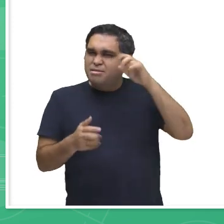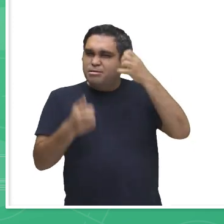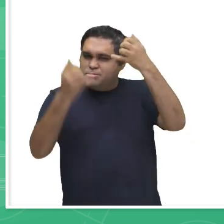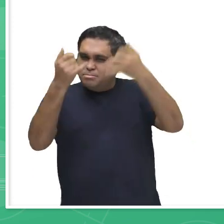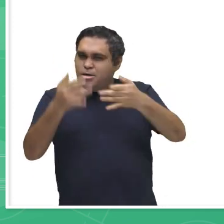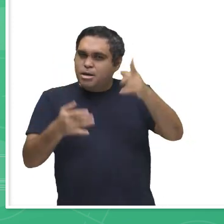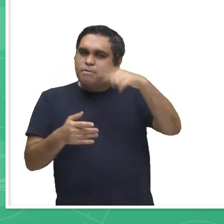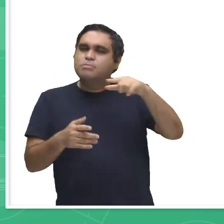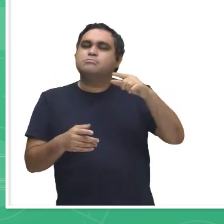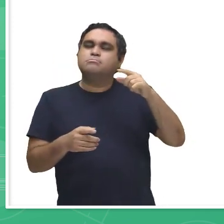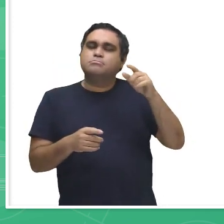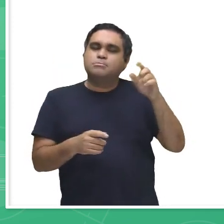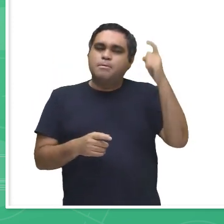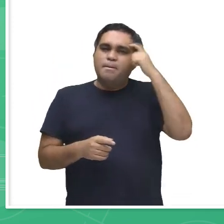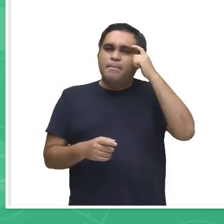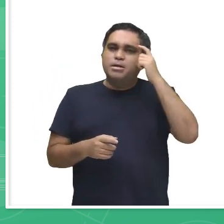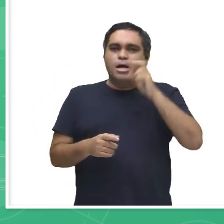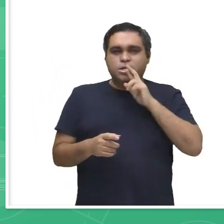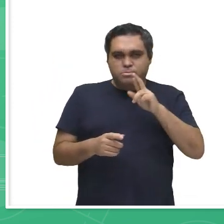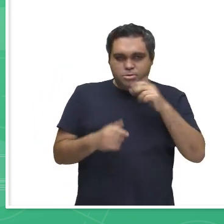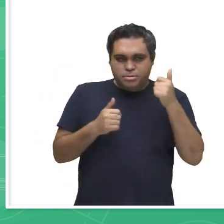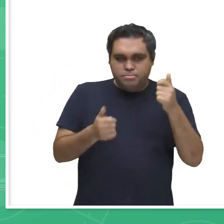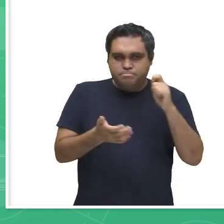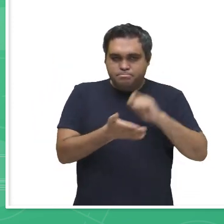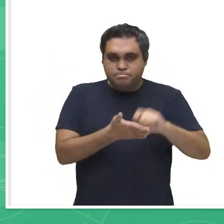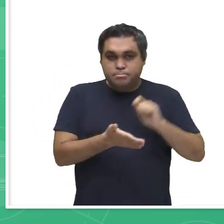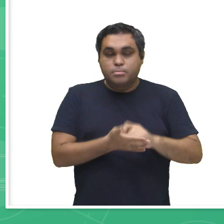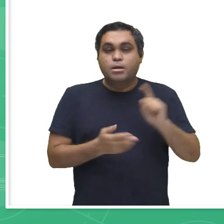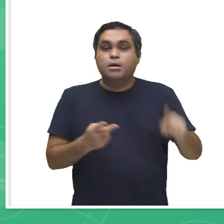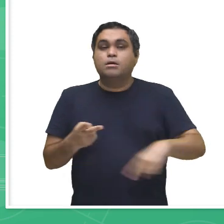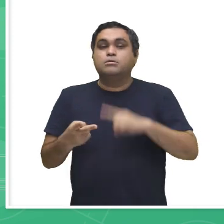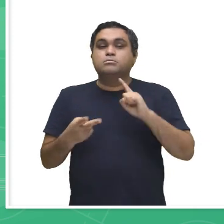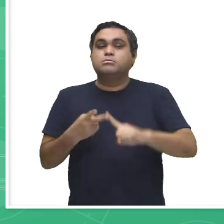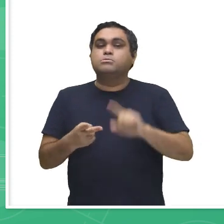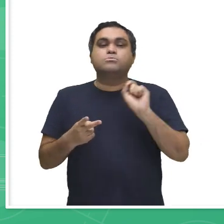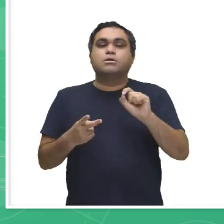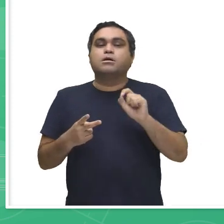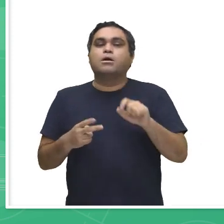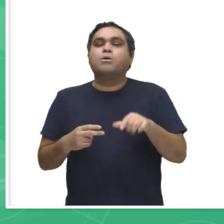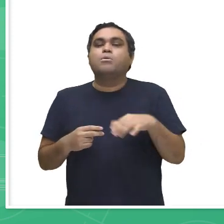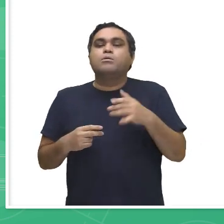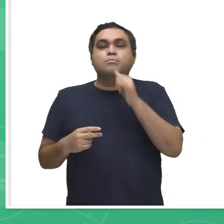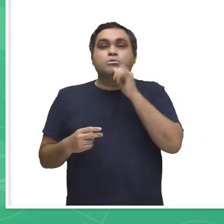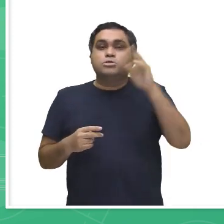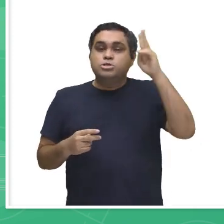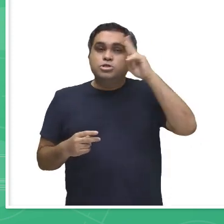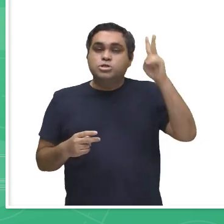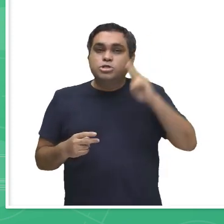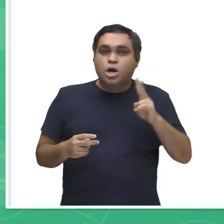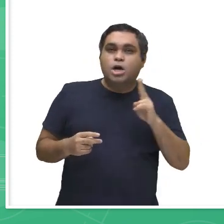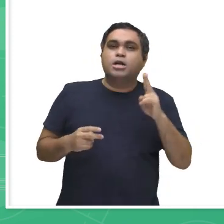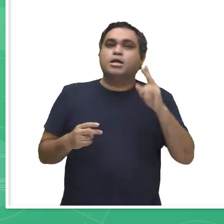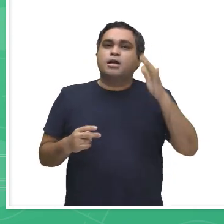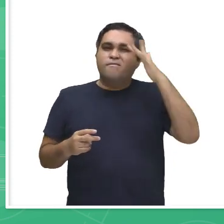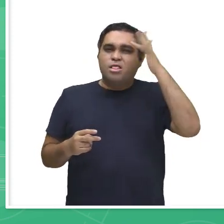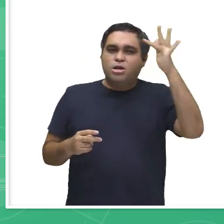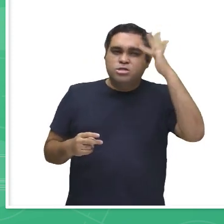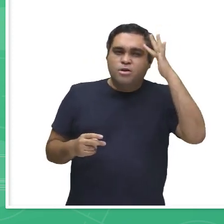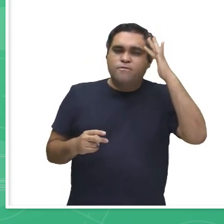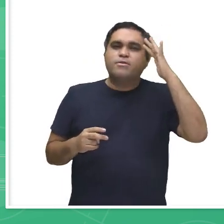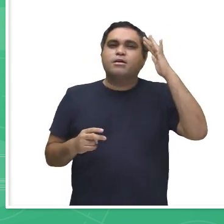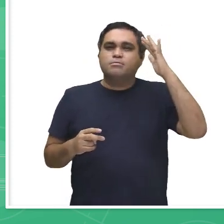tempinho para responder. E depois nós temos uma segunda questão: quais as consequências históricas e filosóficas